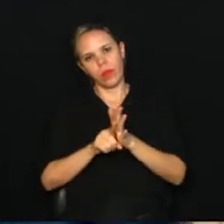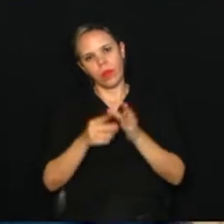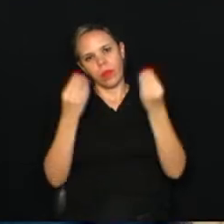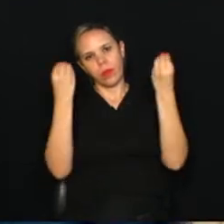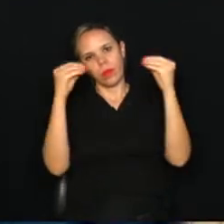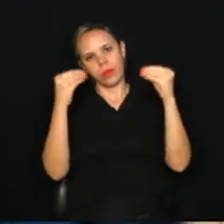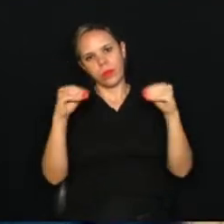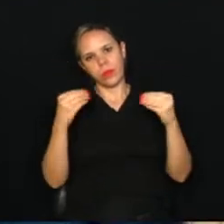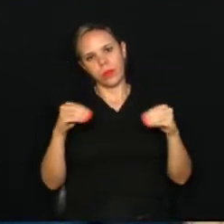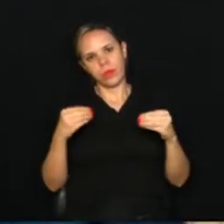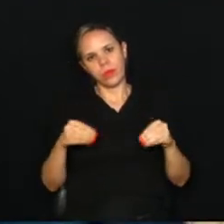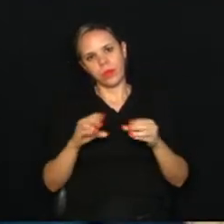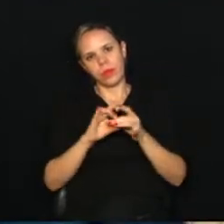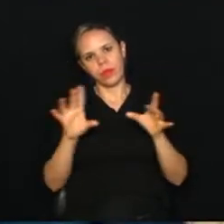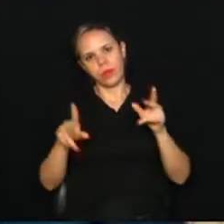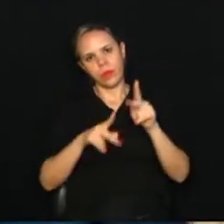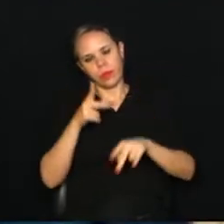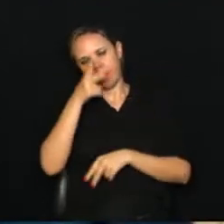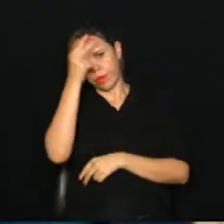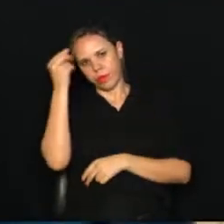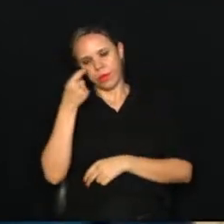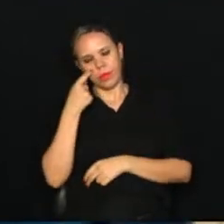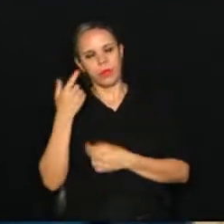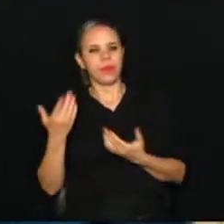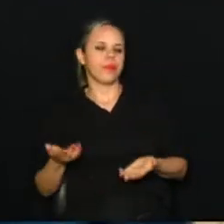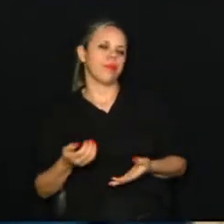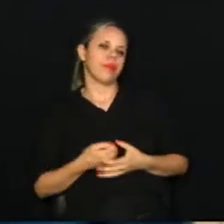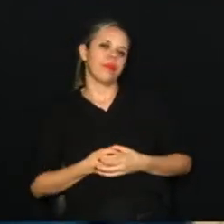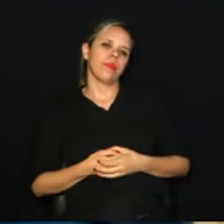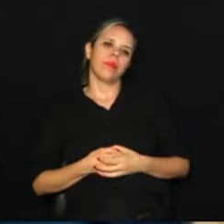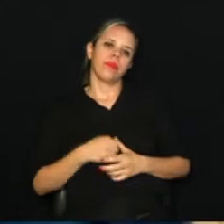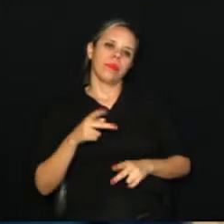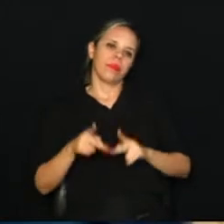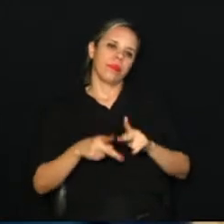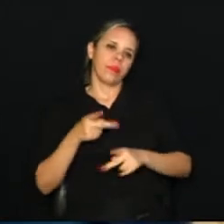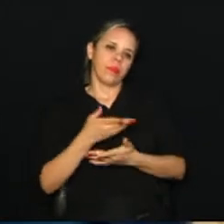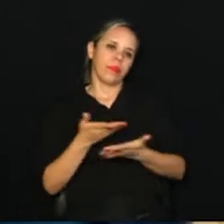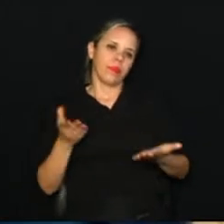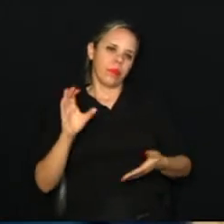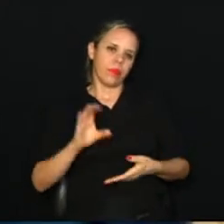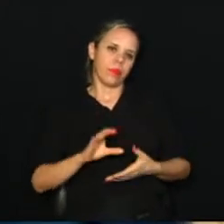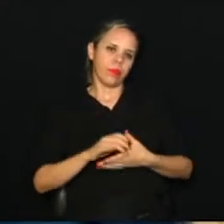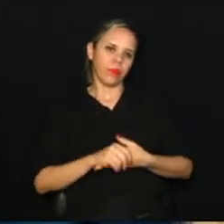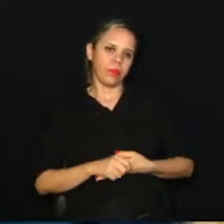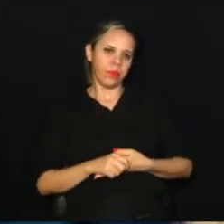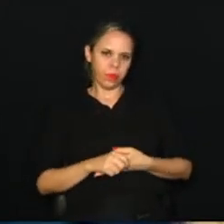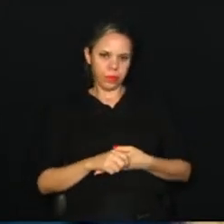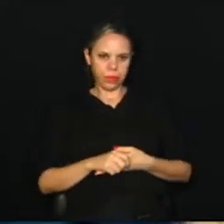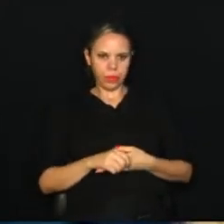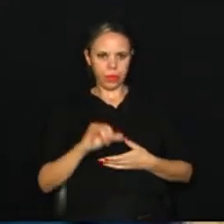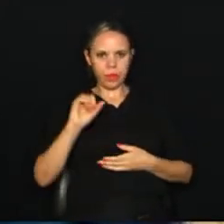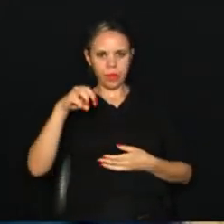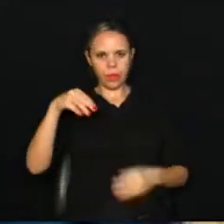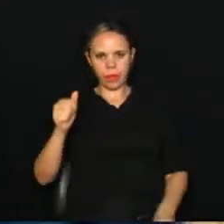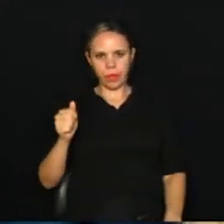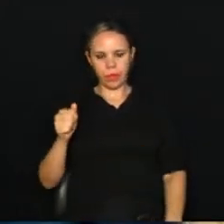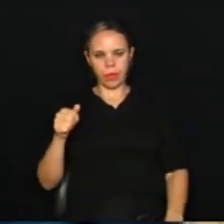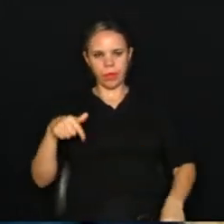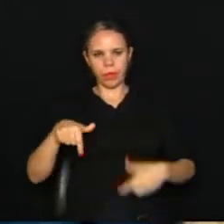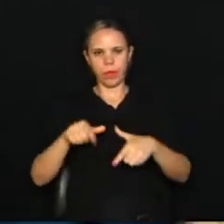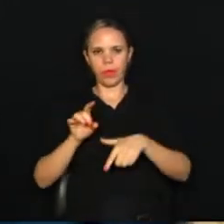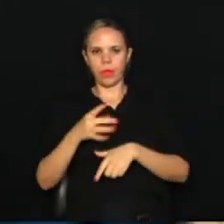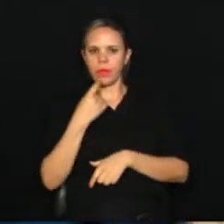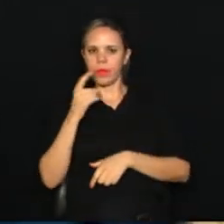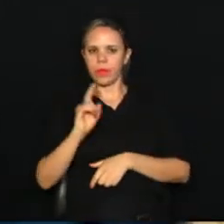colocadas à disposição da Prefeitura e também dos cidadãos. A IMA não trabalha só para